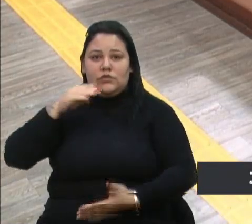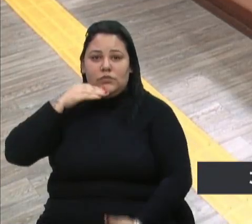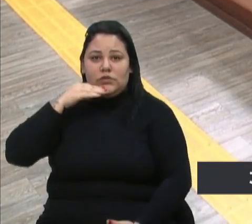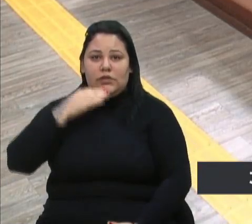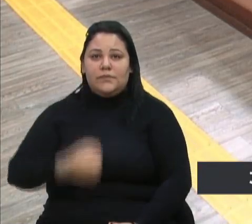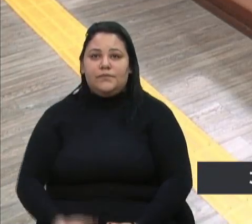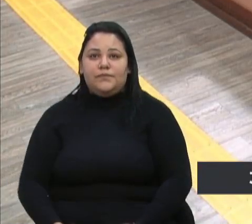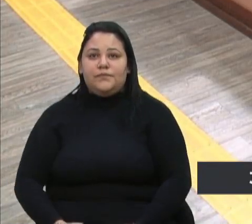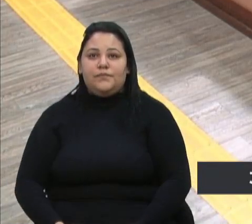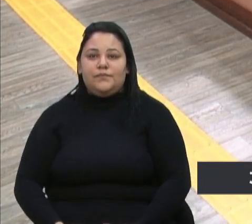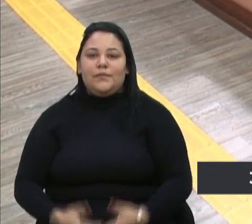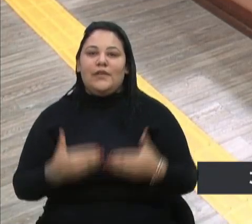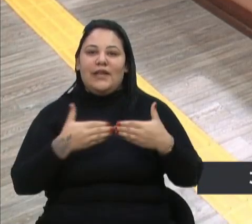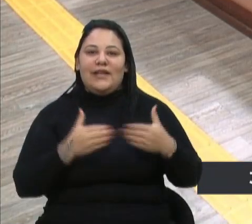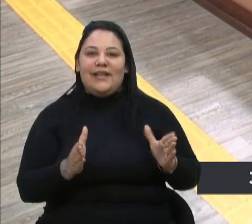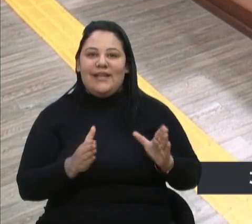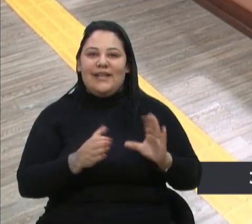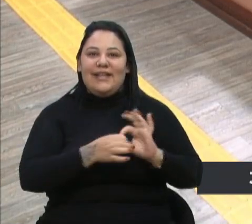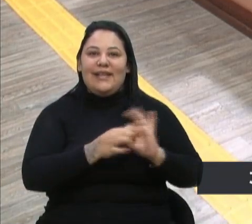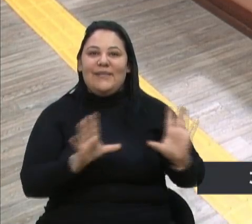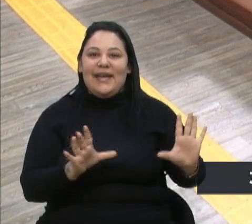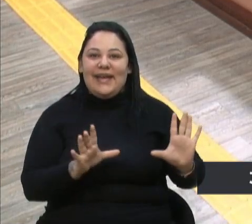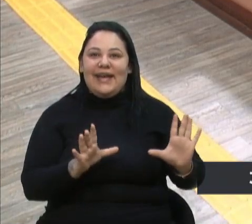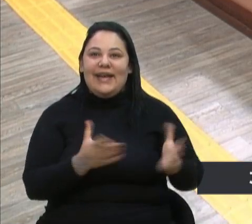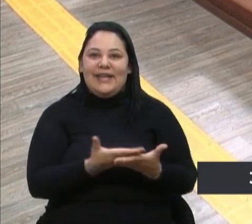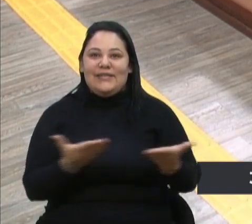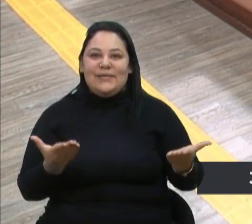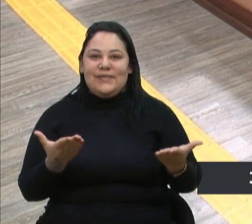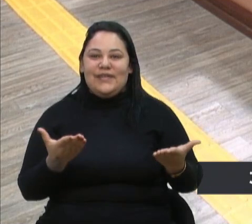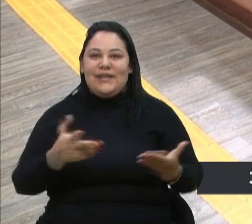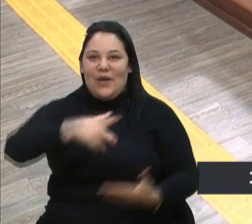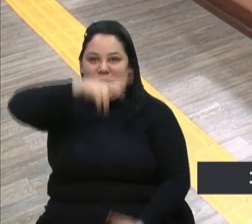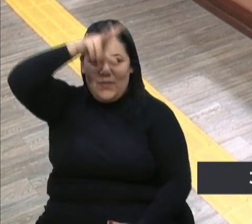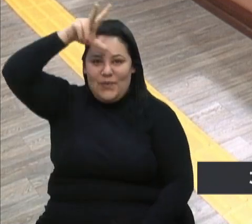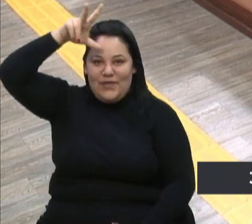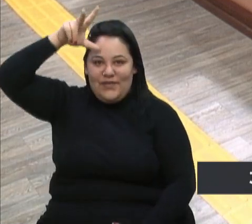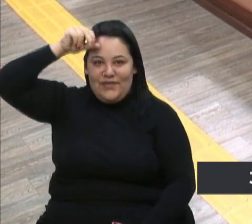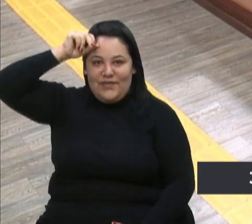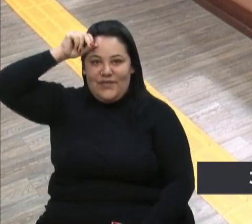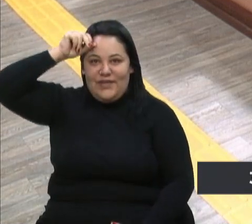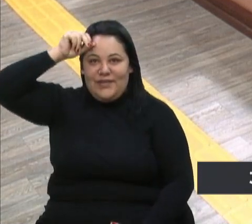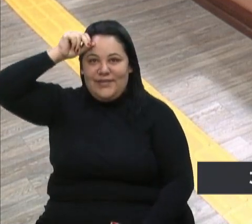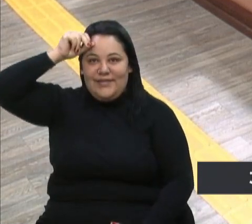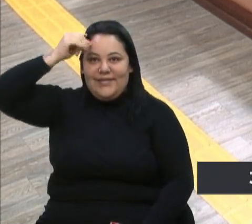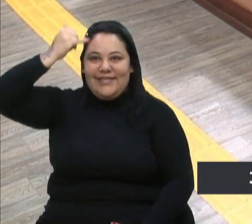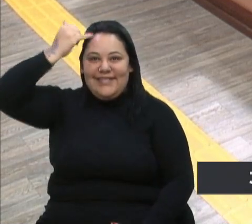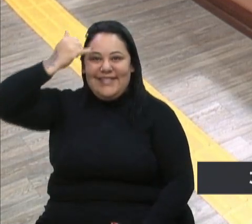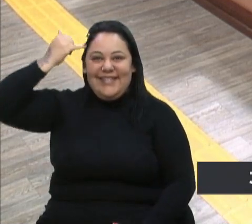Senhor presidente, cedo meu grande expediente ao prefeito da Zona Norte, José Pascoal D'Ambrós.